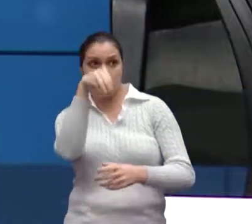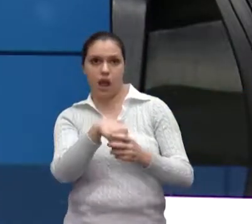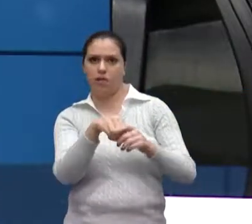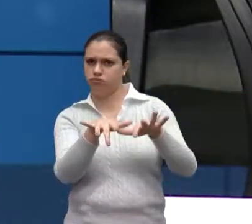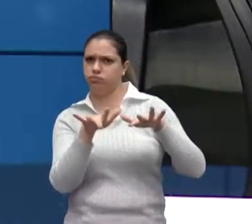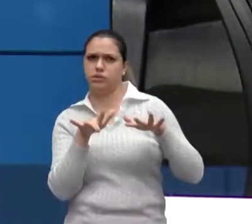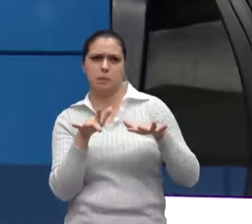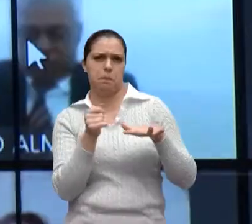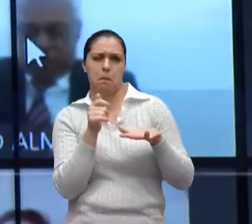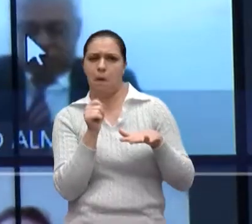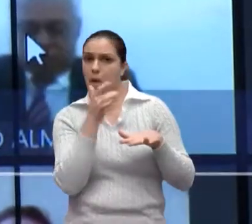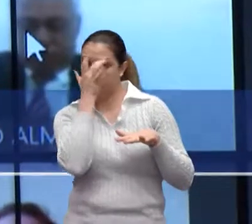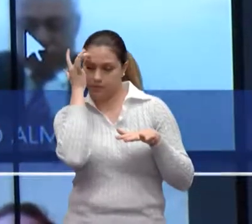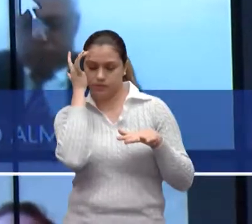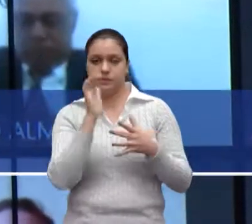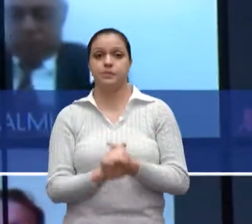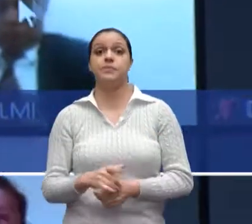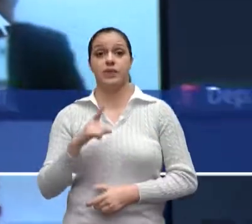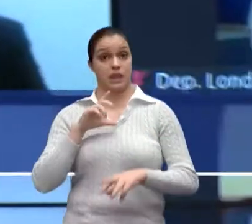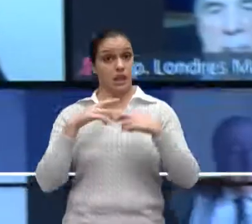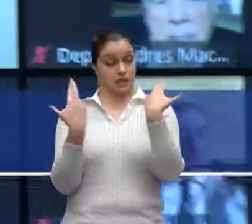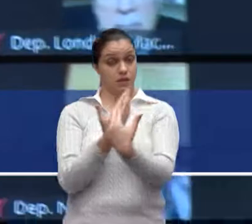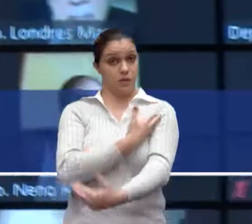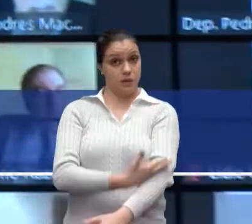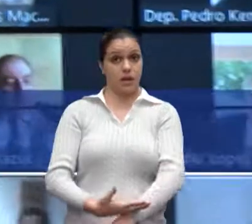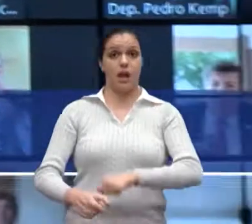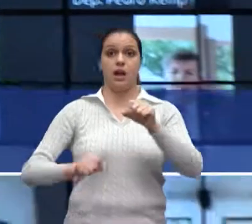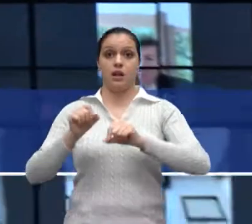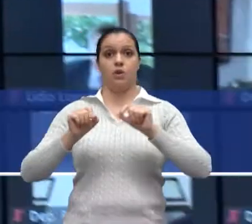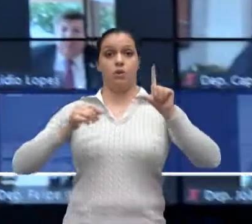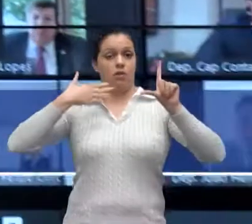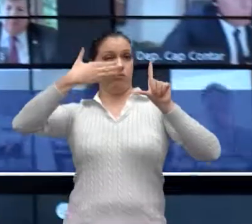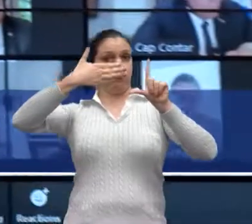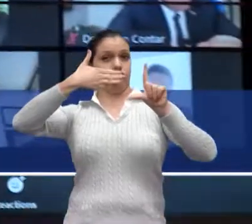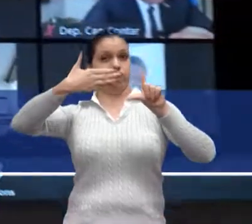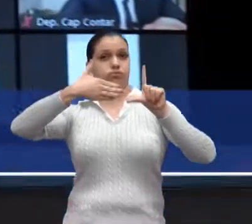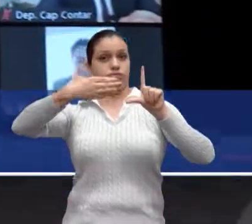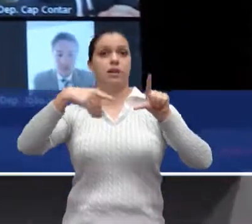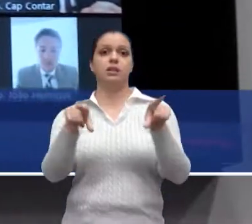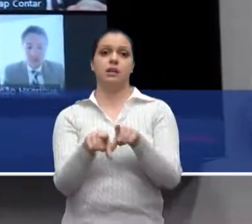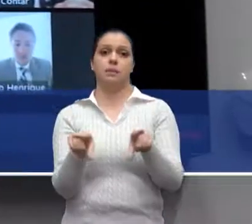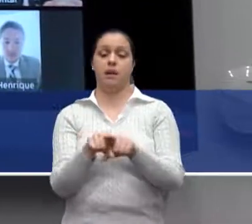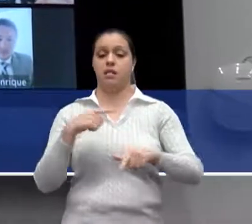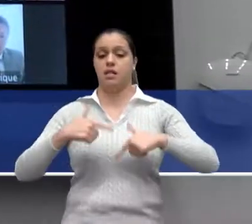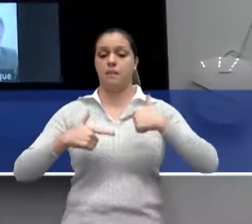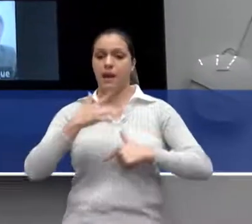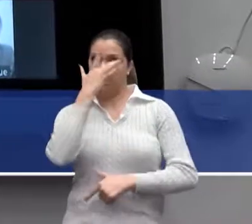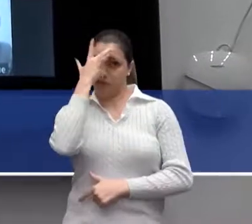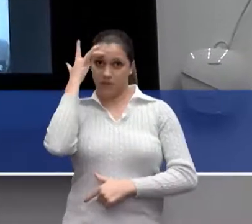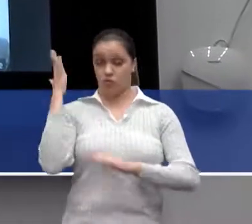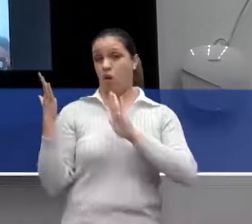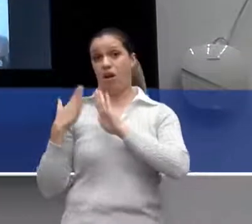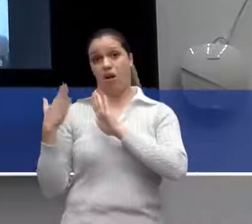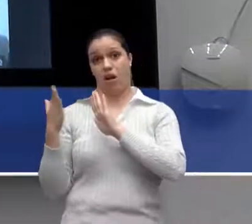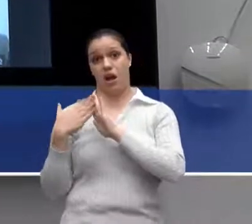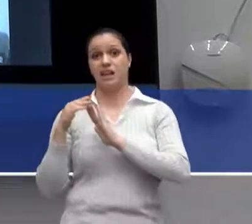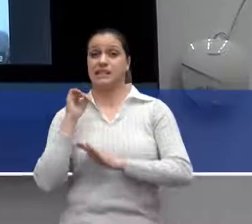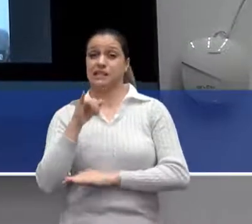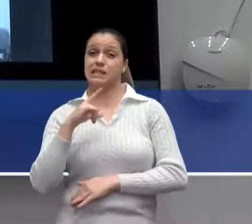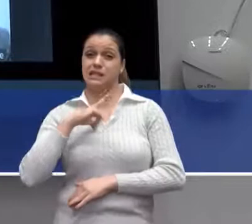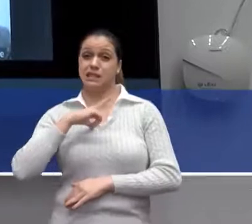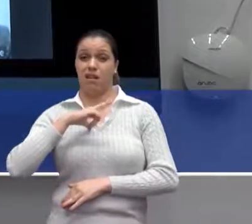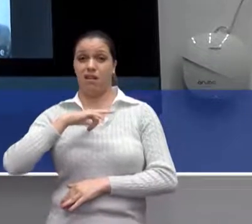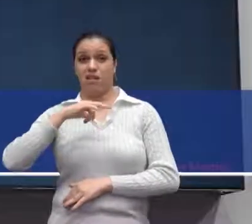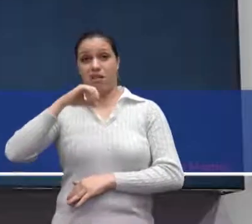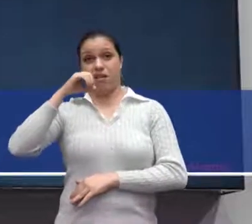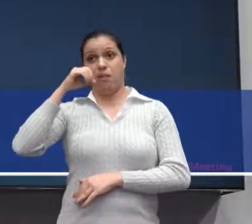dentro do nosso plenário. Com as sessões sendo realizadas a partir de videoconferência, além do teletrabalho para aqueles que se encontram